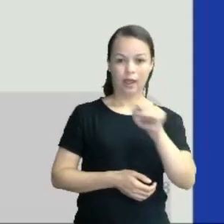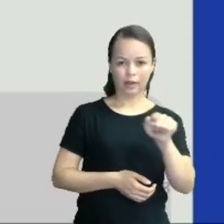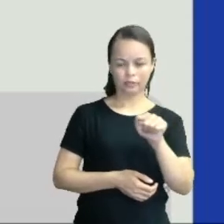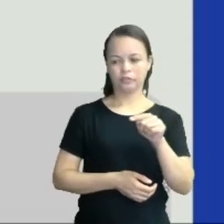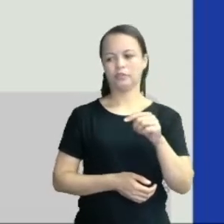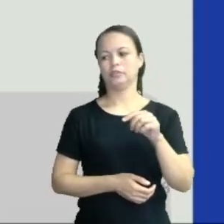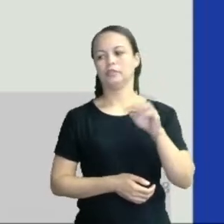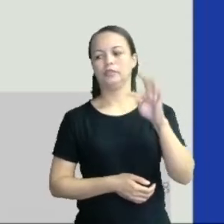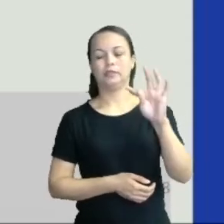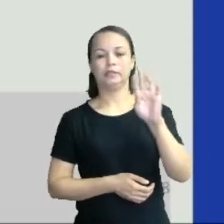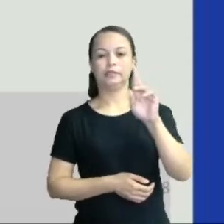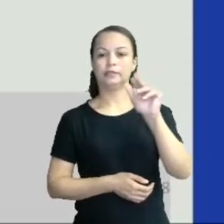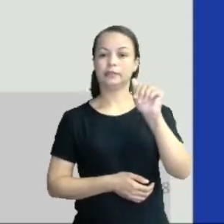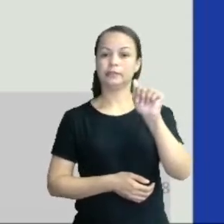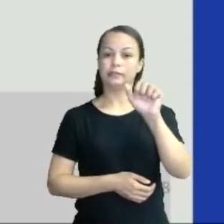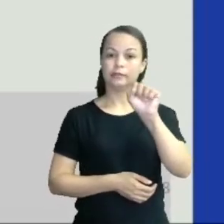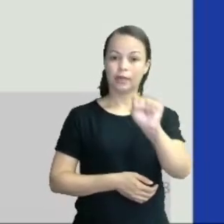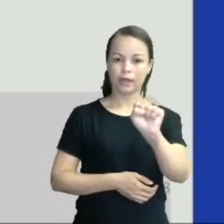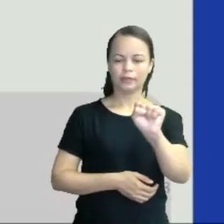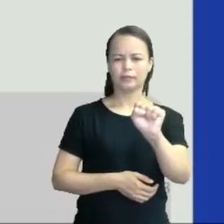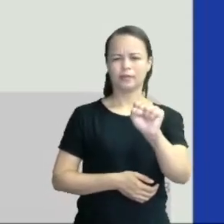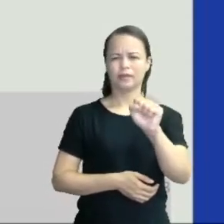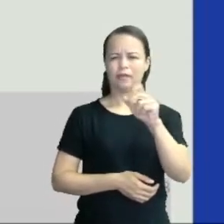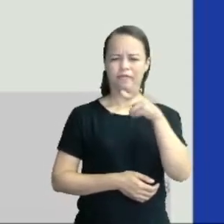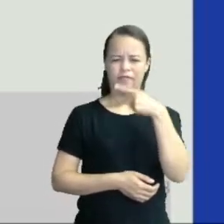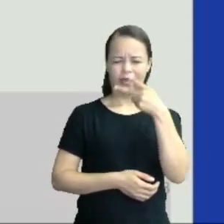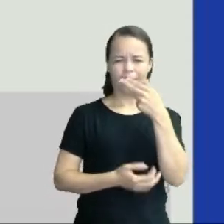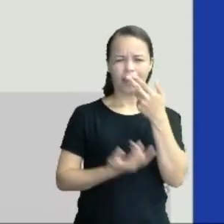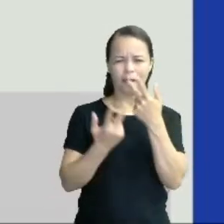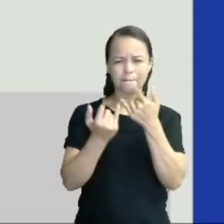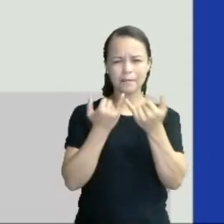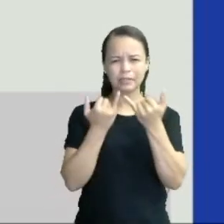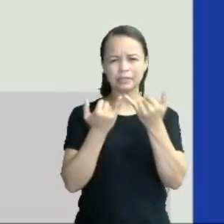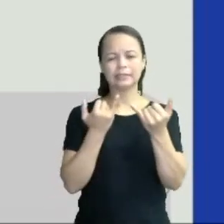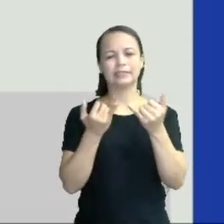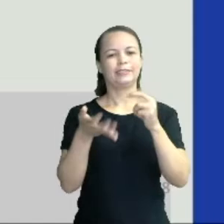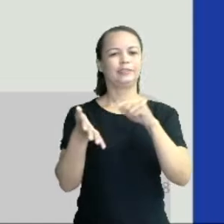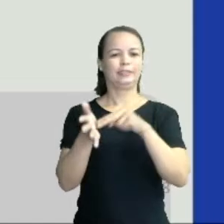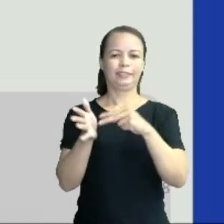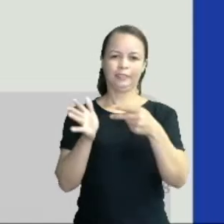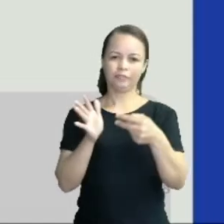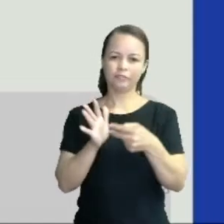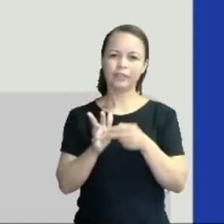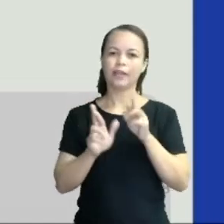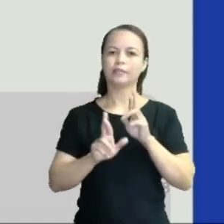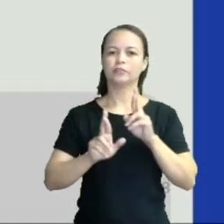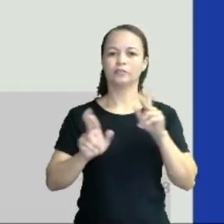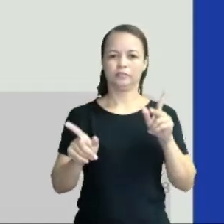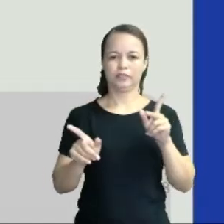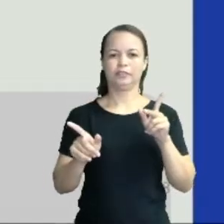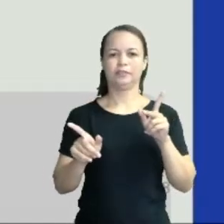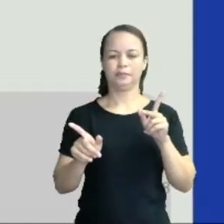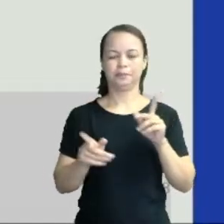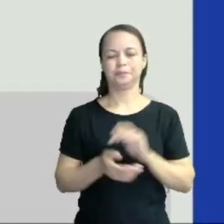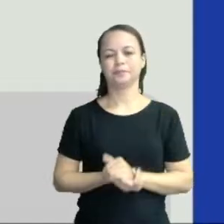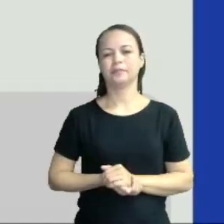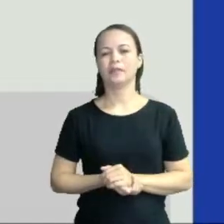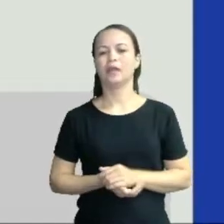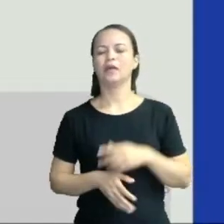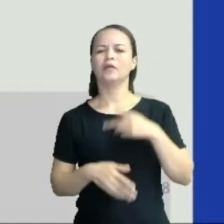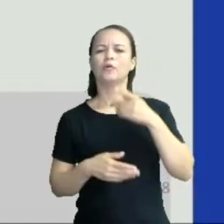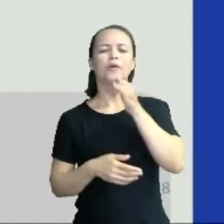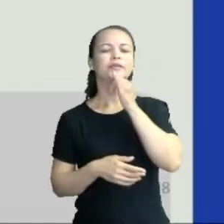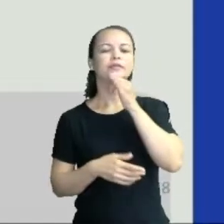A pronúncia é bem parecida, né? Mas os significados totalmente diferentes. Um exemplo é se eu